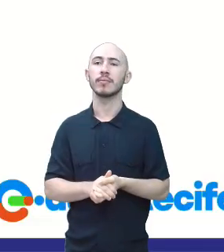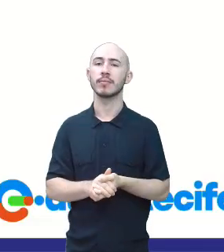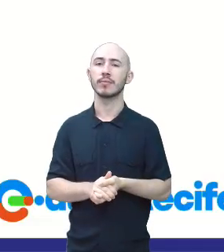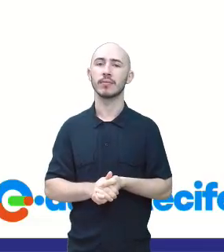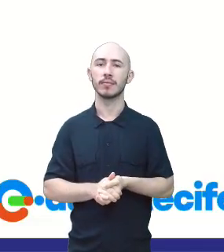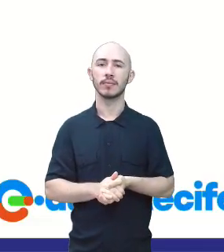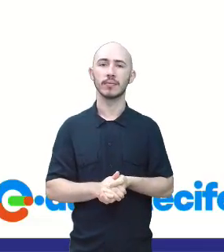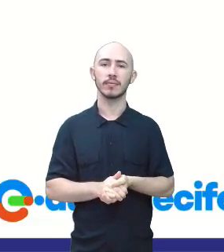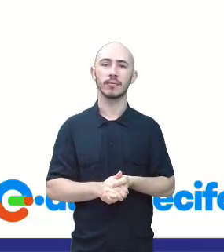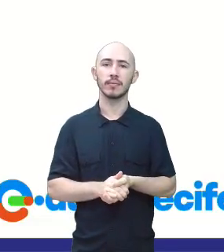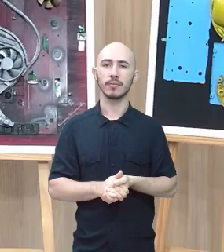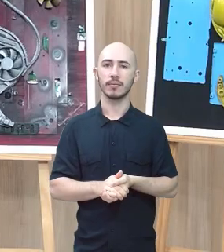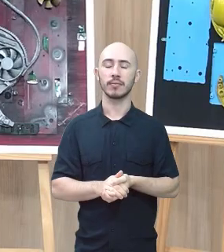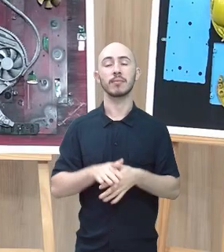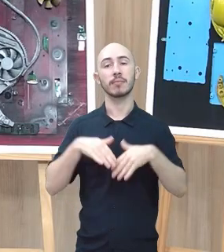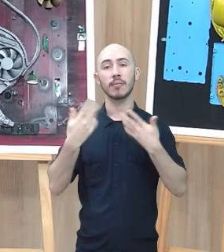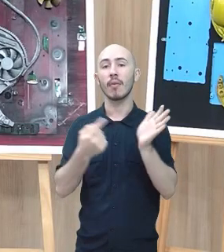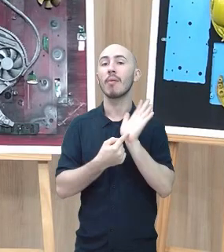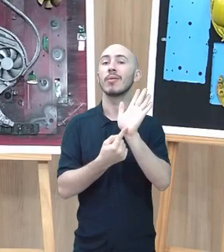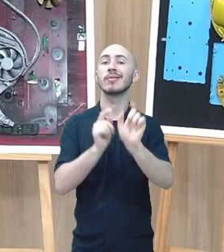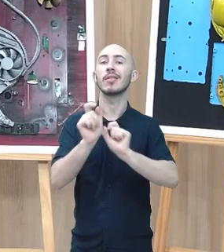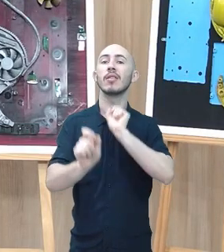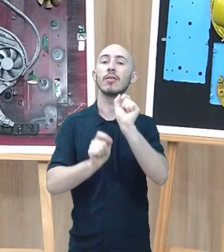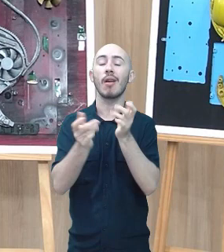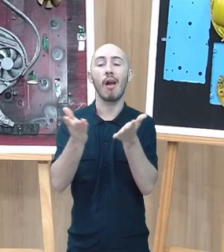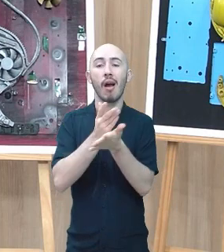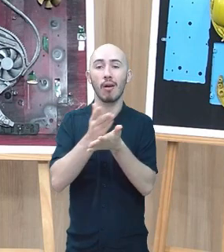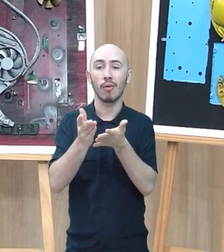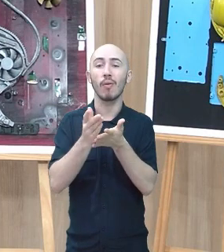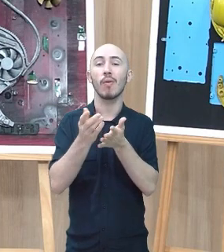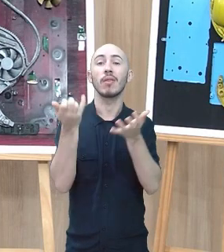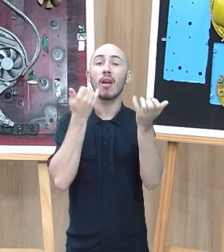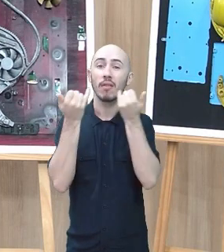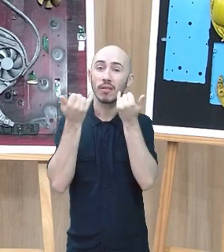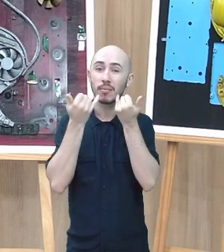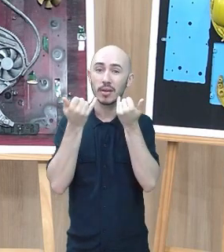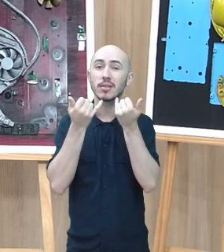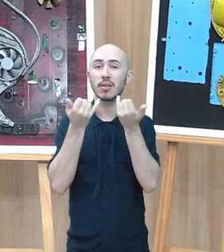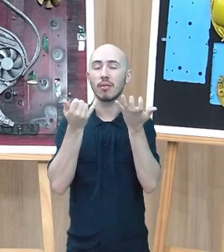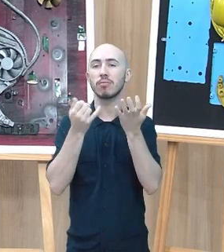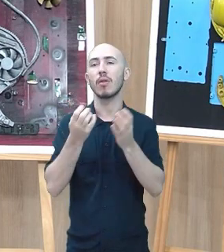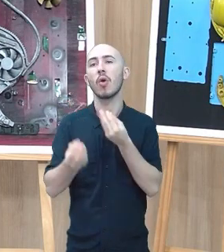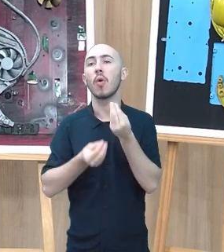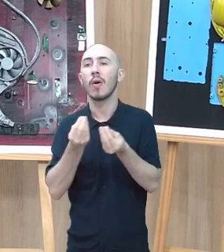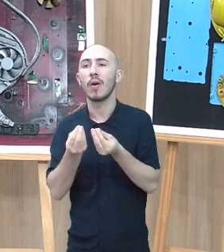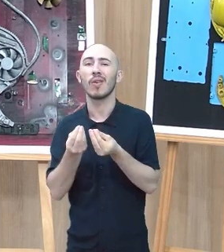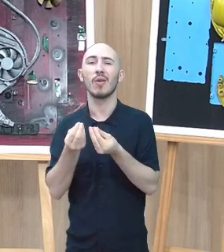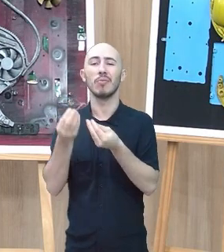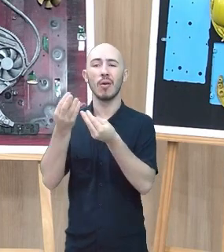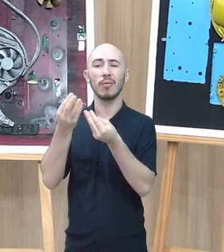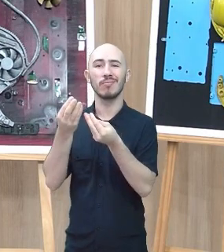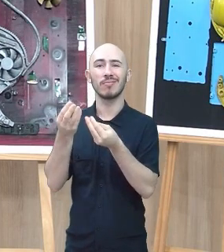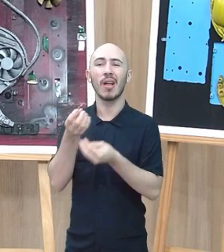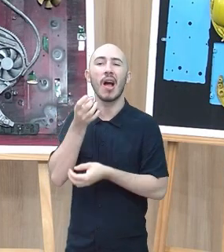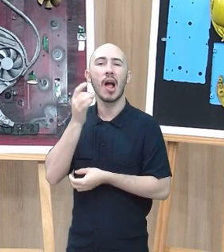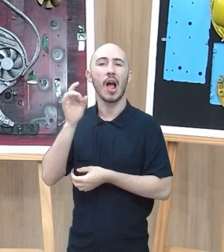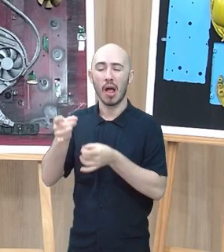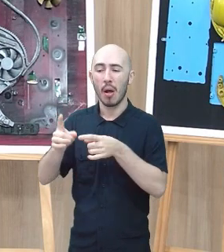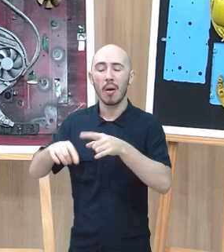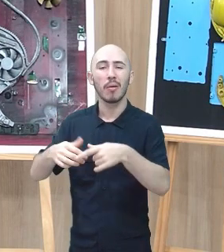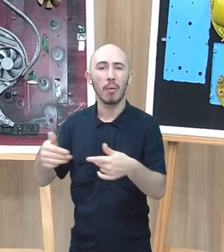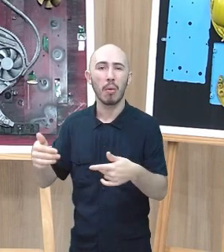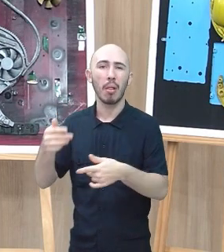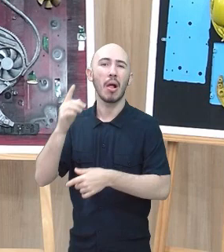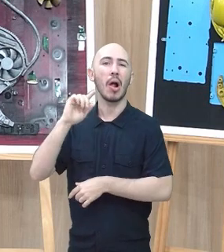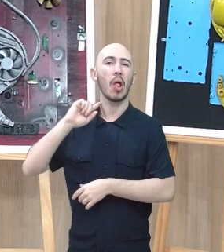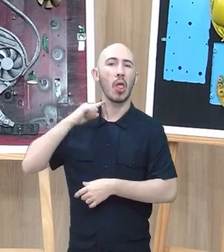vou trazer para vocês, né, alguns dados da decomposição de cada resíduo que a gente produz, né?